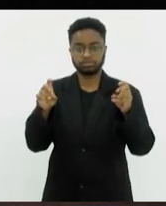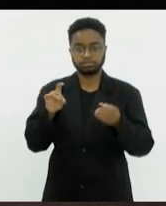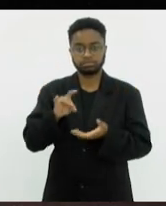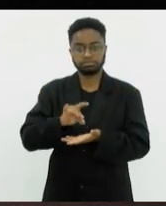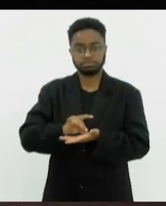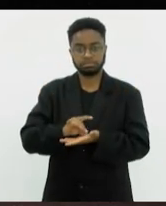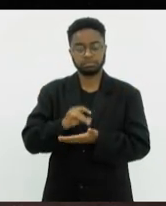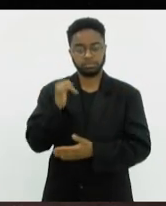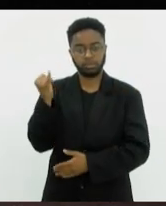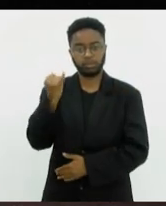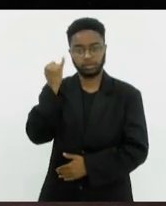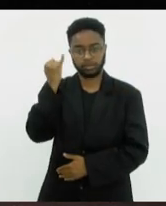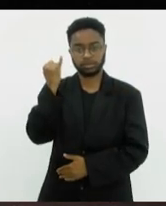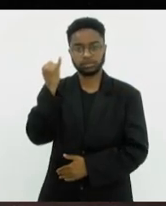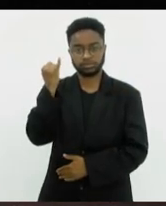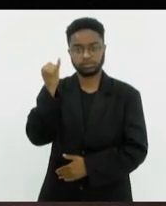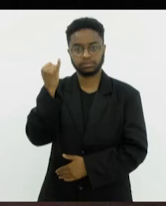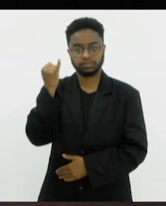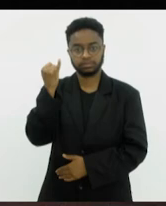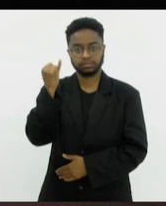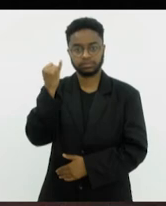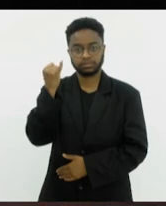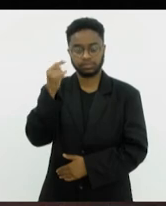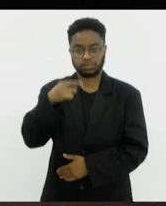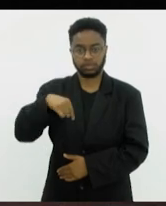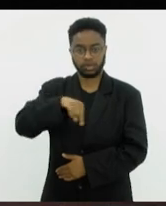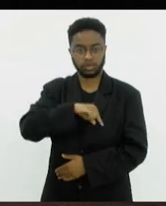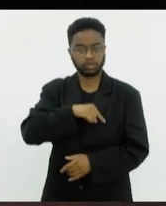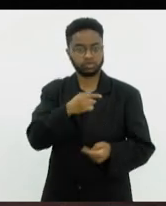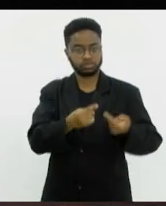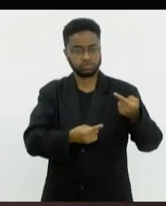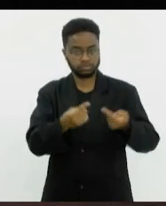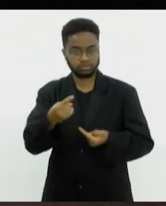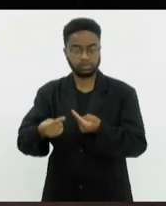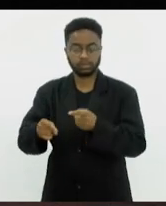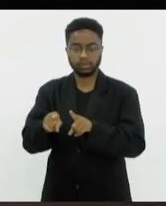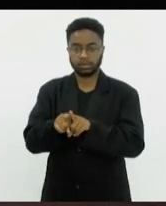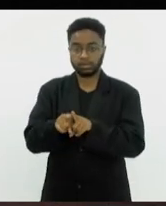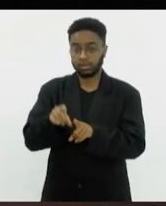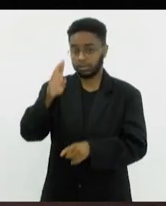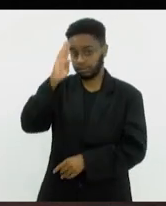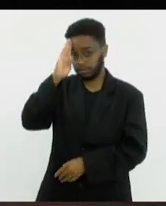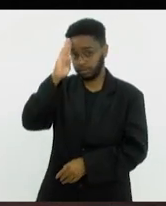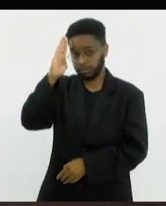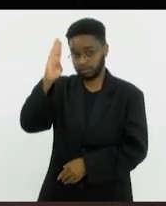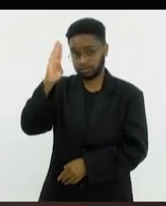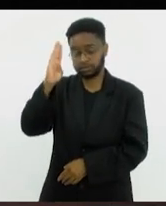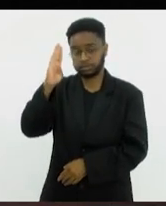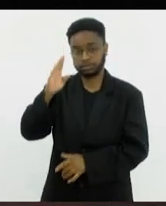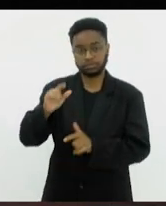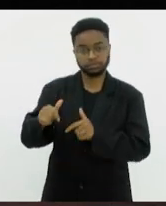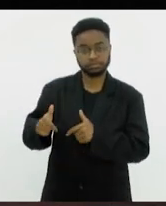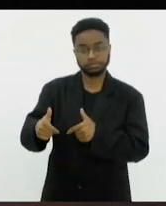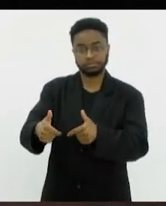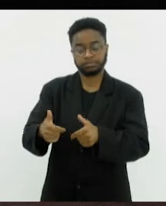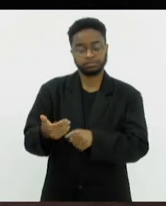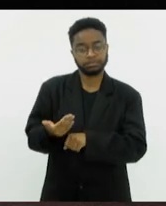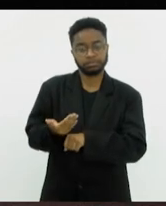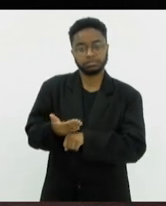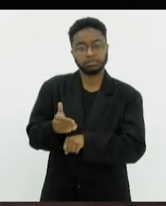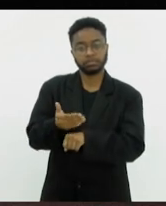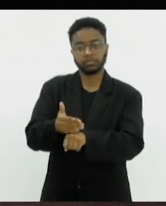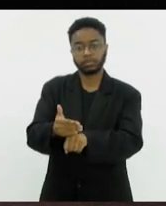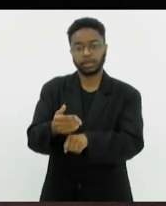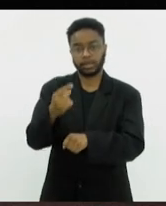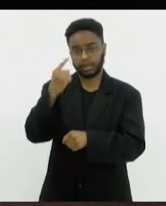absolutamente relevante, tanto para os nossos debates, mas principalmente para a prática desse